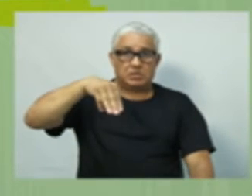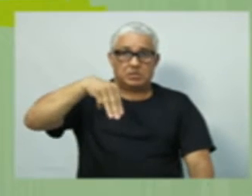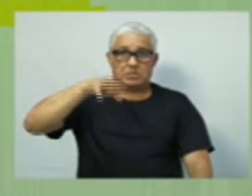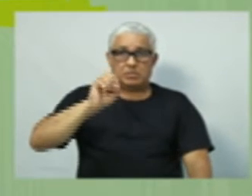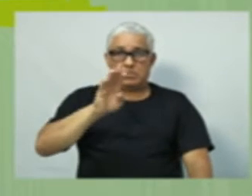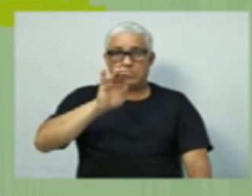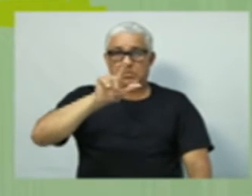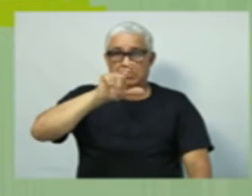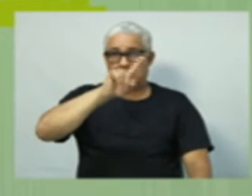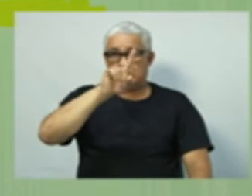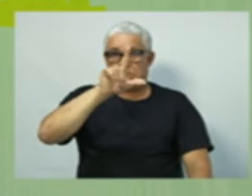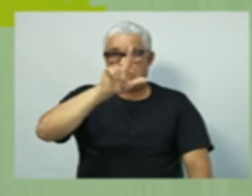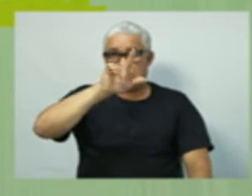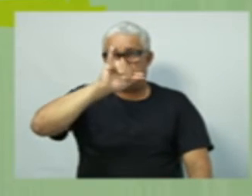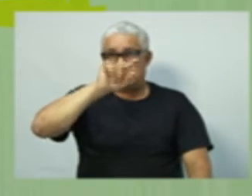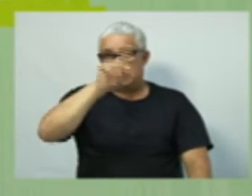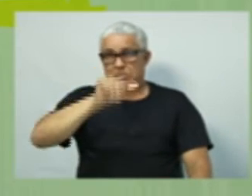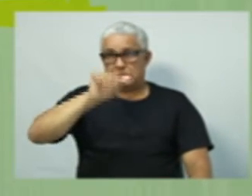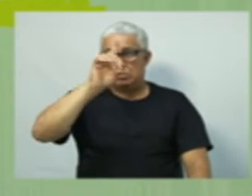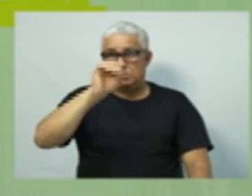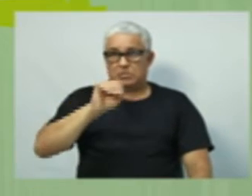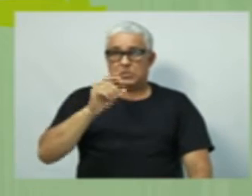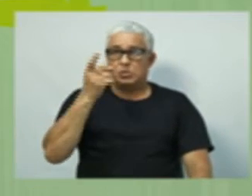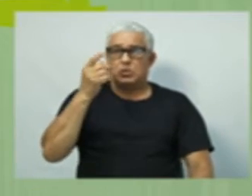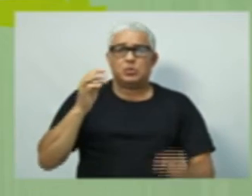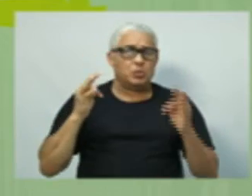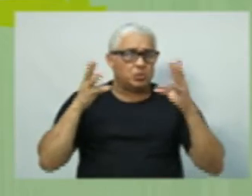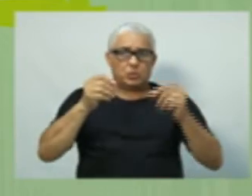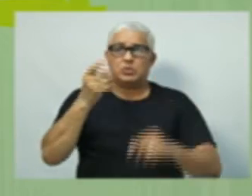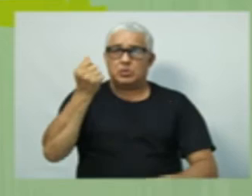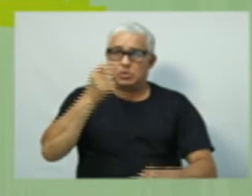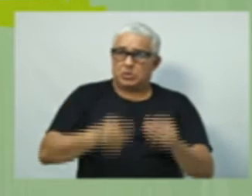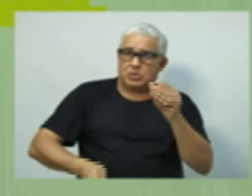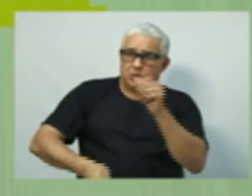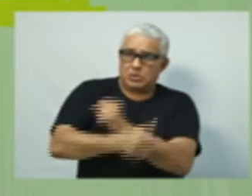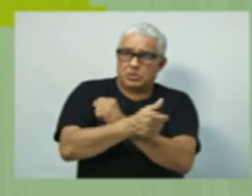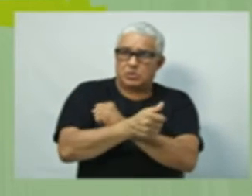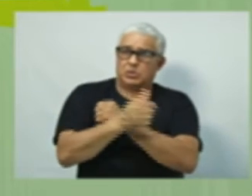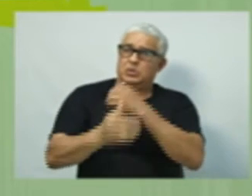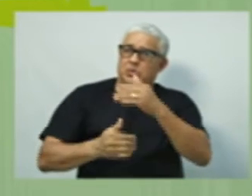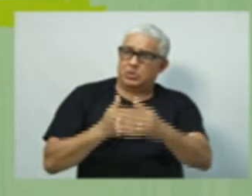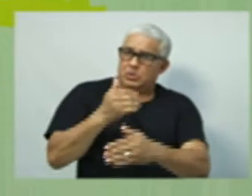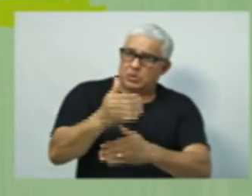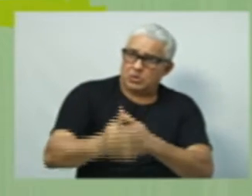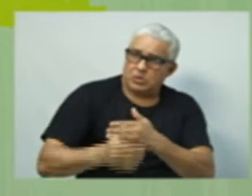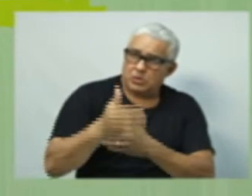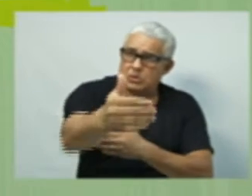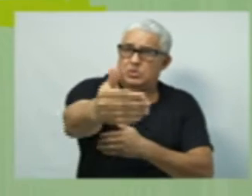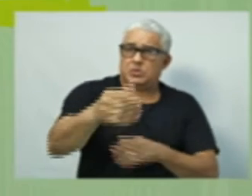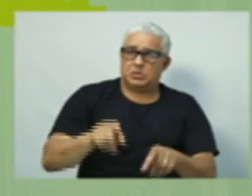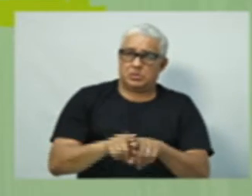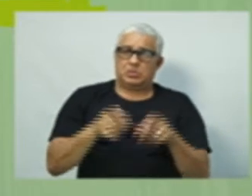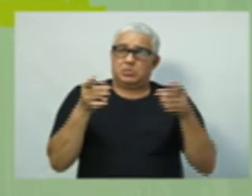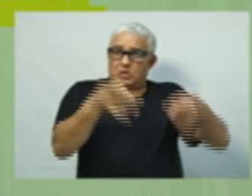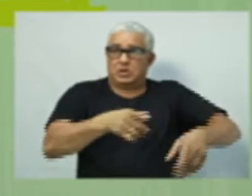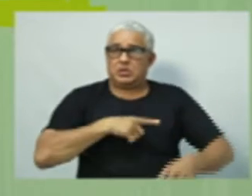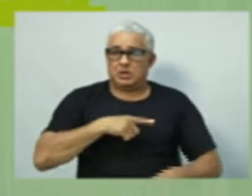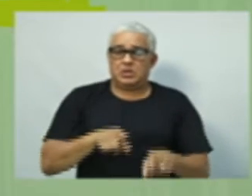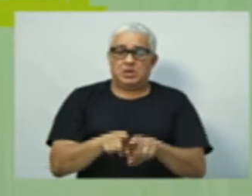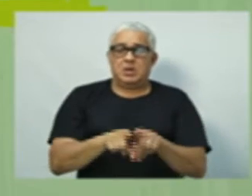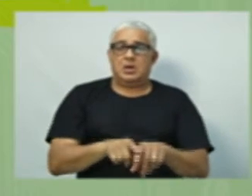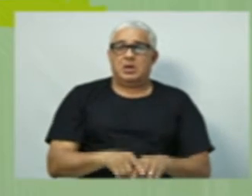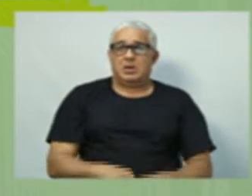é investimento de longuíssimo prazo toda a minha estrutura e ainda sobra então ele aqui